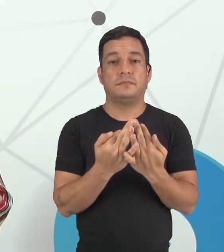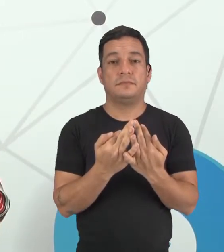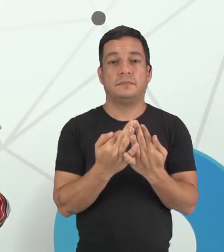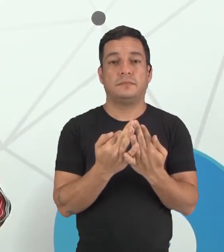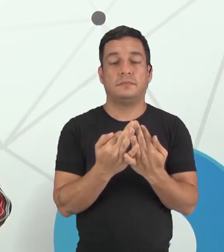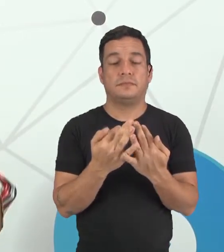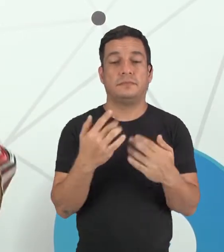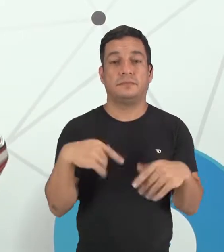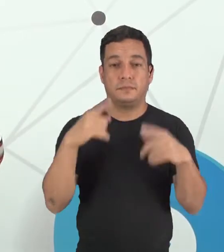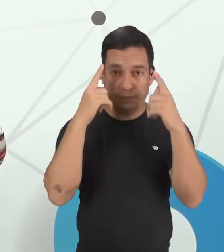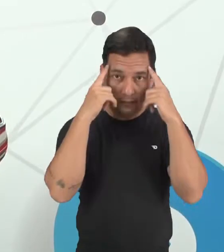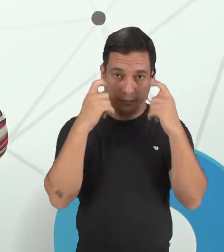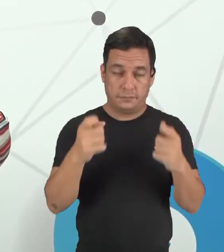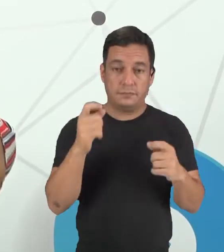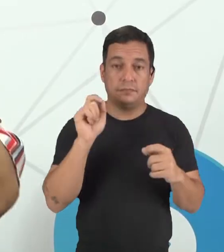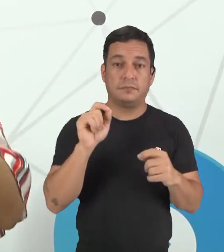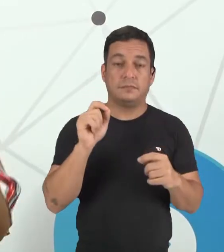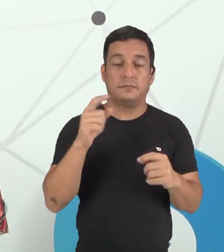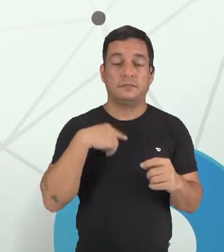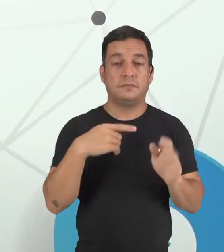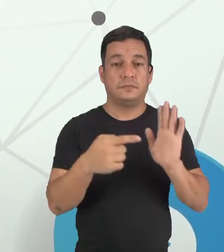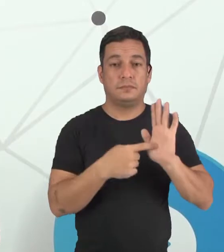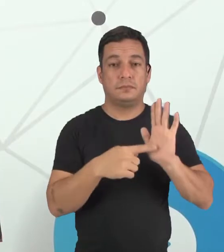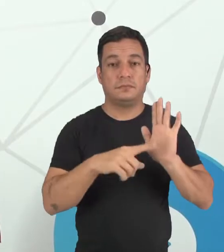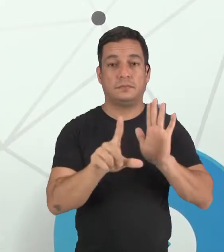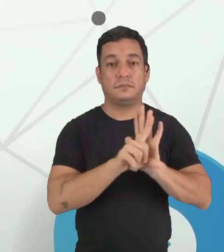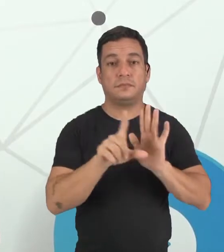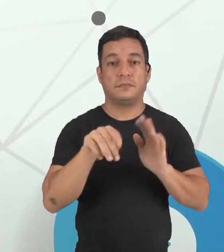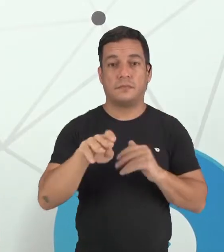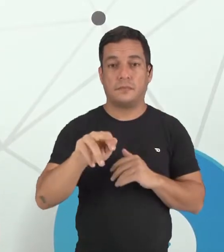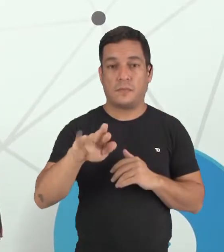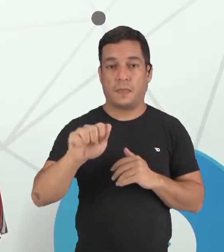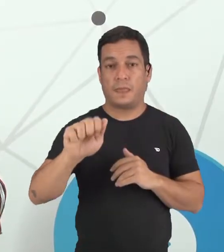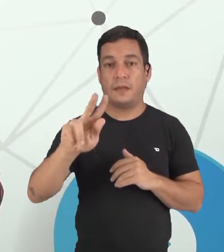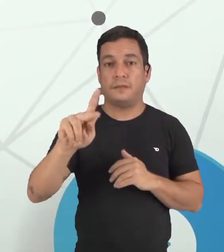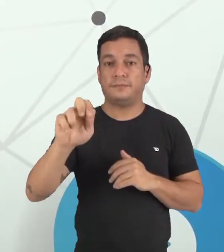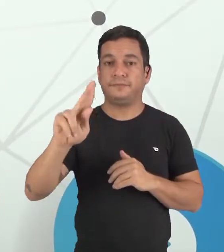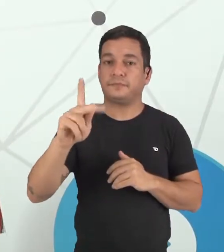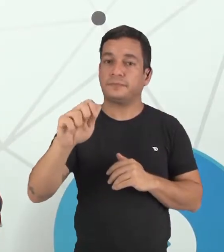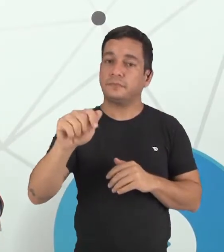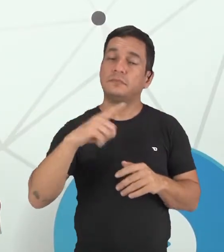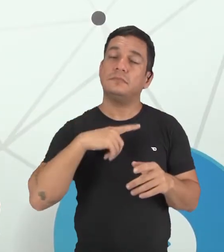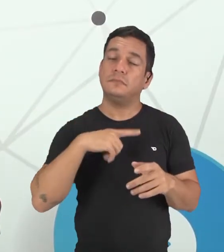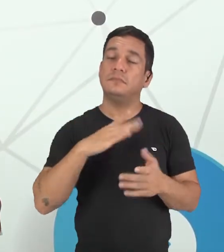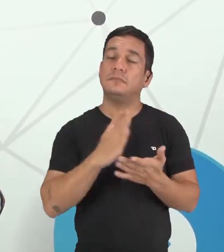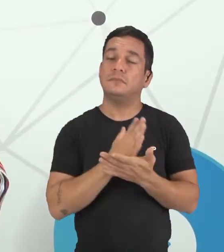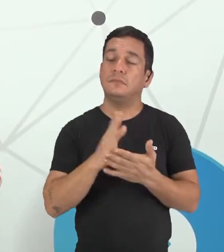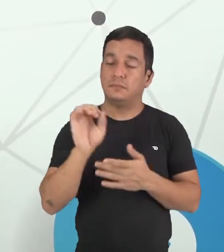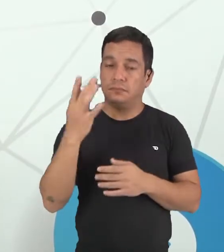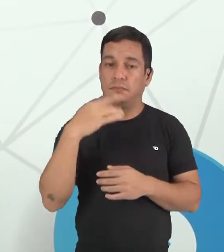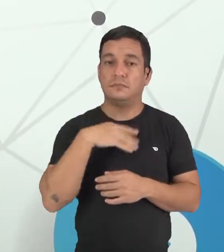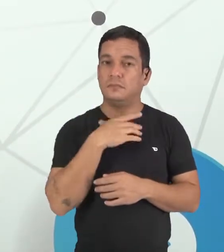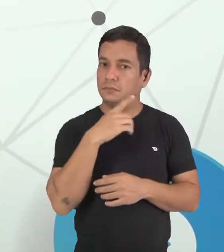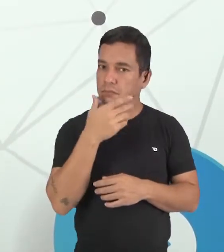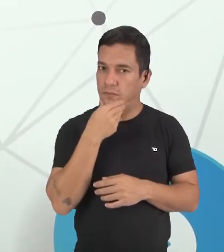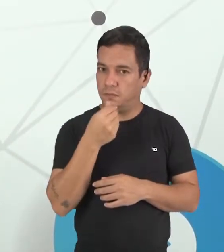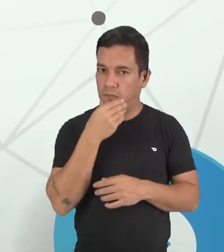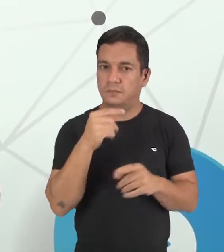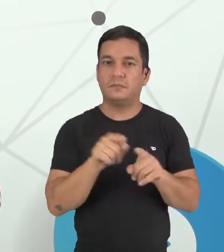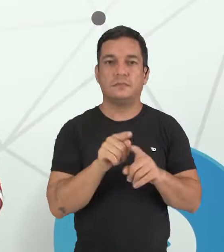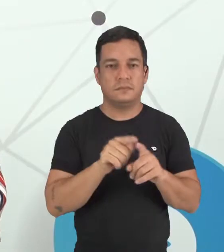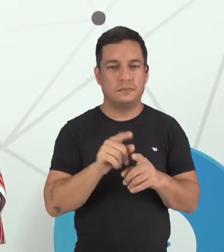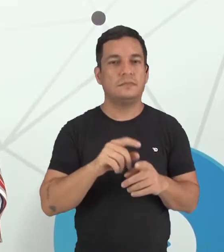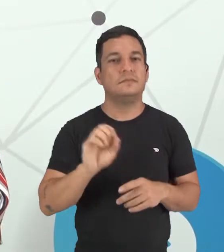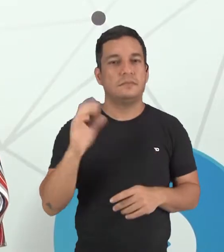A violência doméstica e familiar prevista na Lei Maria da Penha tem as suas exceções. Nós temos homens também